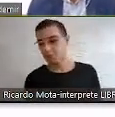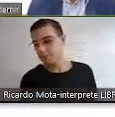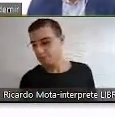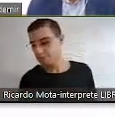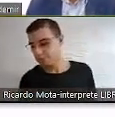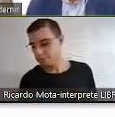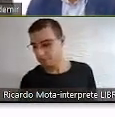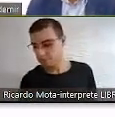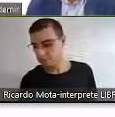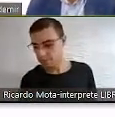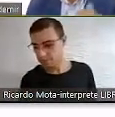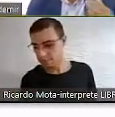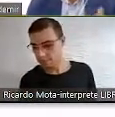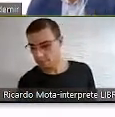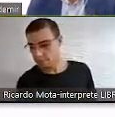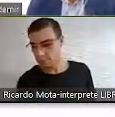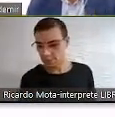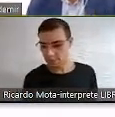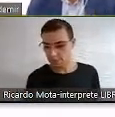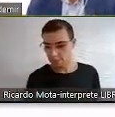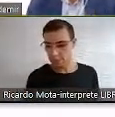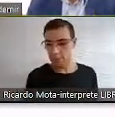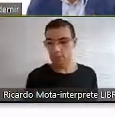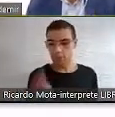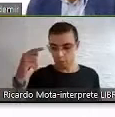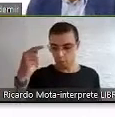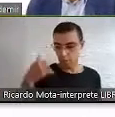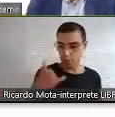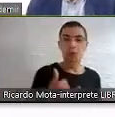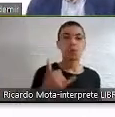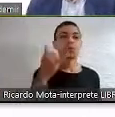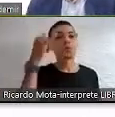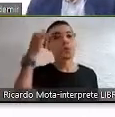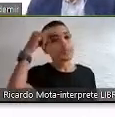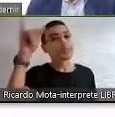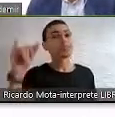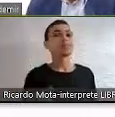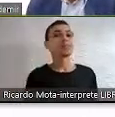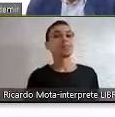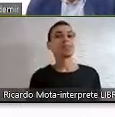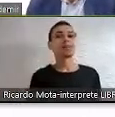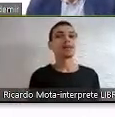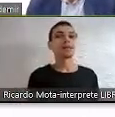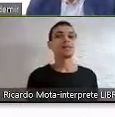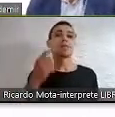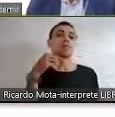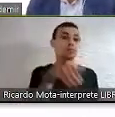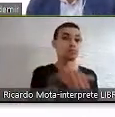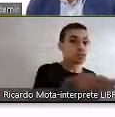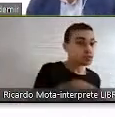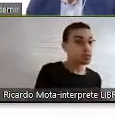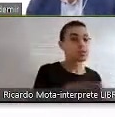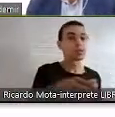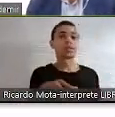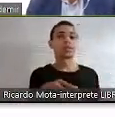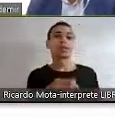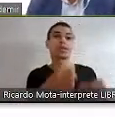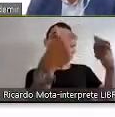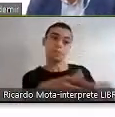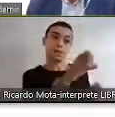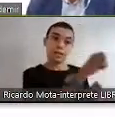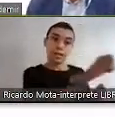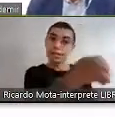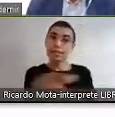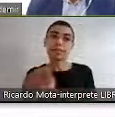nossos profissionais, nossos síndicos, nossos administradores, né? Nossos futuros profissionais, os profissionais que já estão no